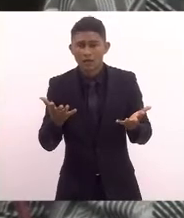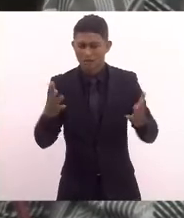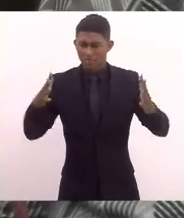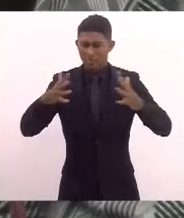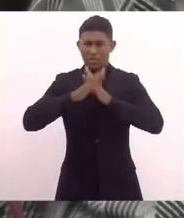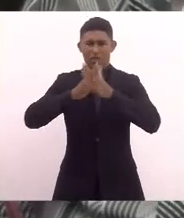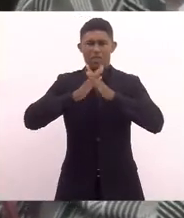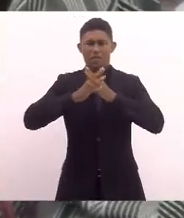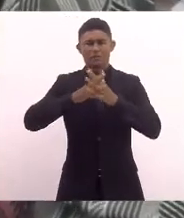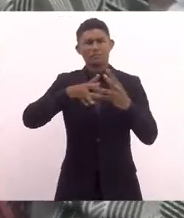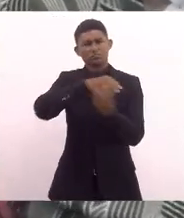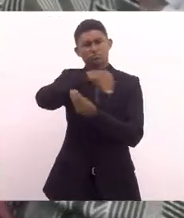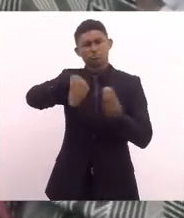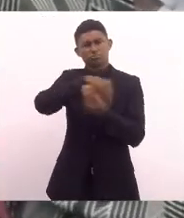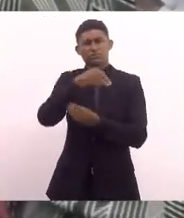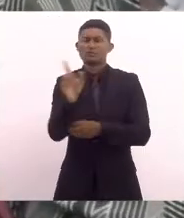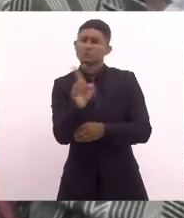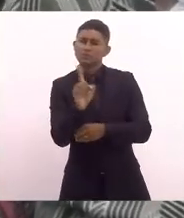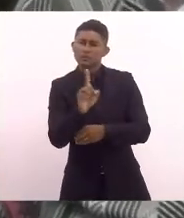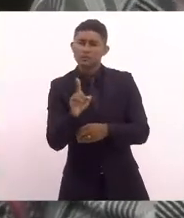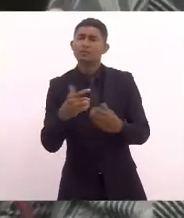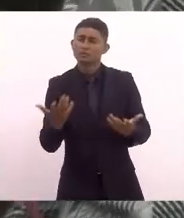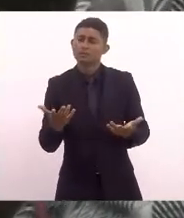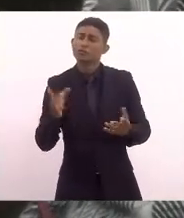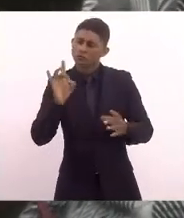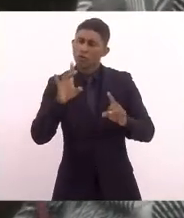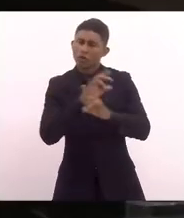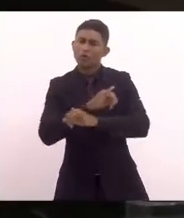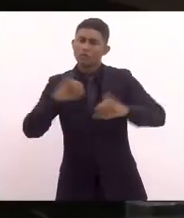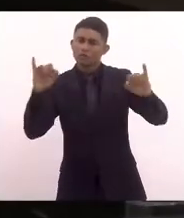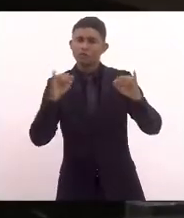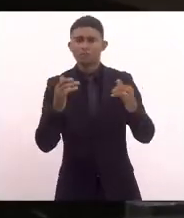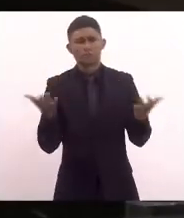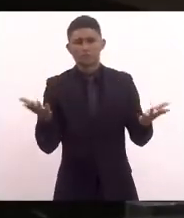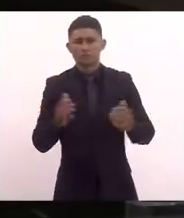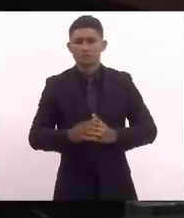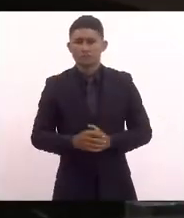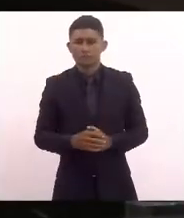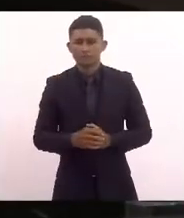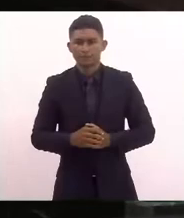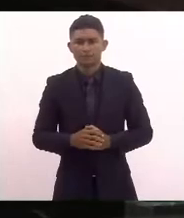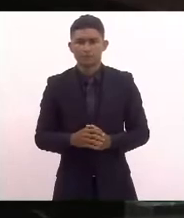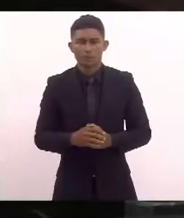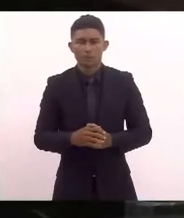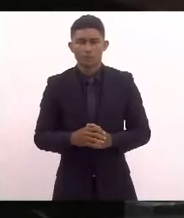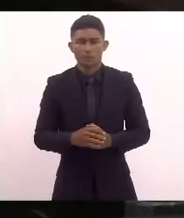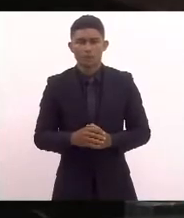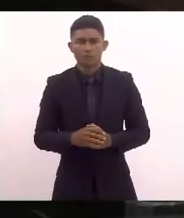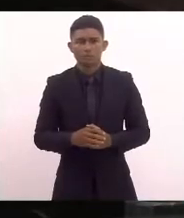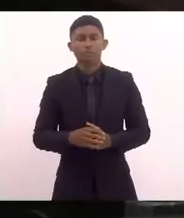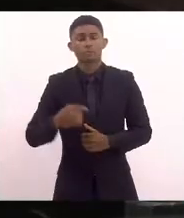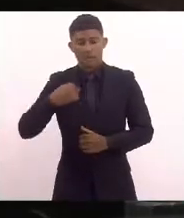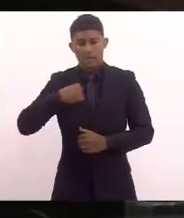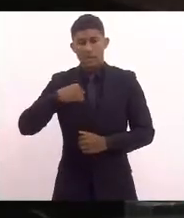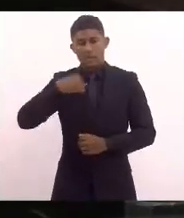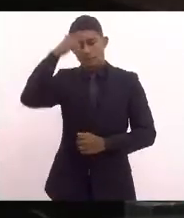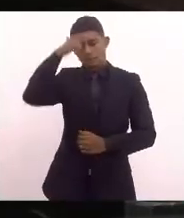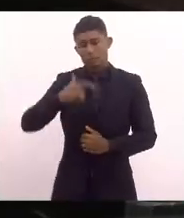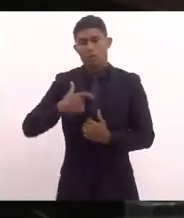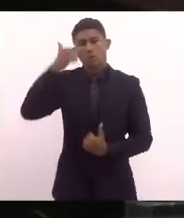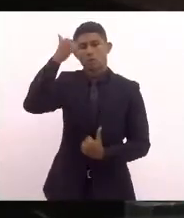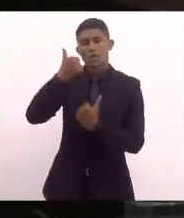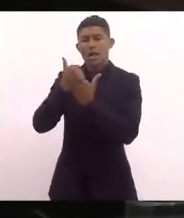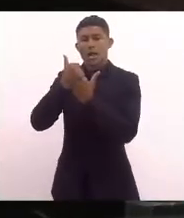tivesse só os enfermeiros. Isso é só um alerta que eu estou fazendo a respeito disso. Eu sou uma auxiliar de enfermagem, eu não